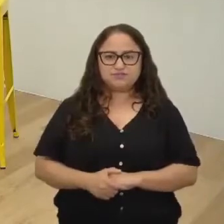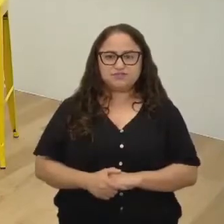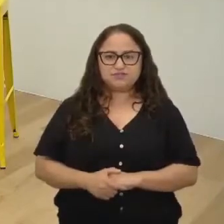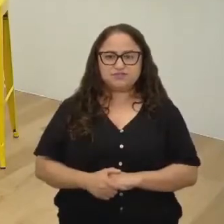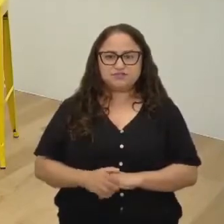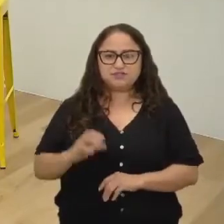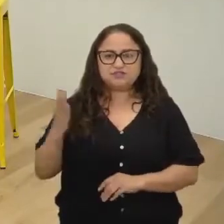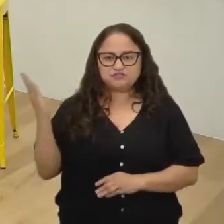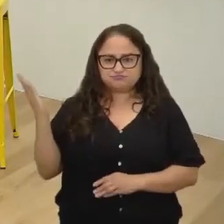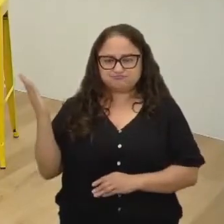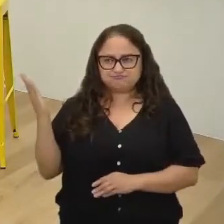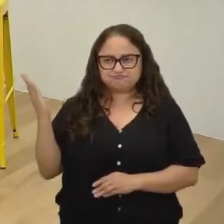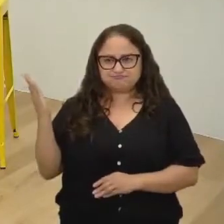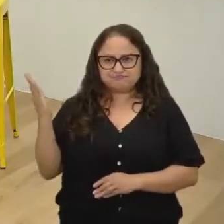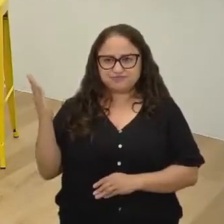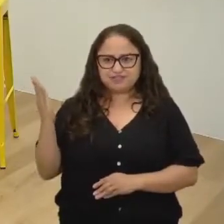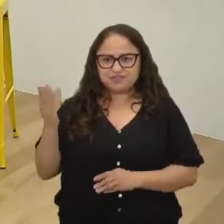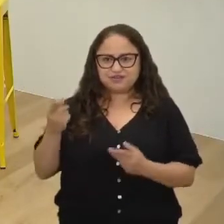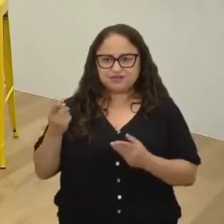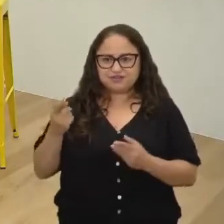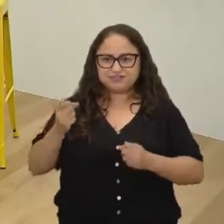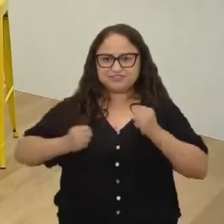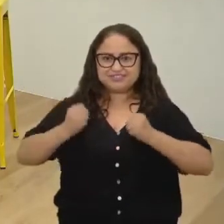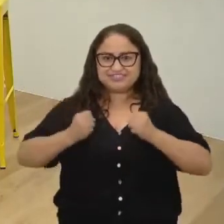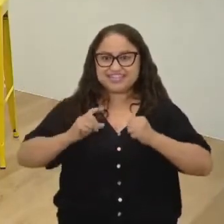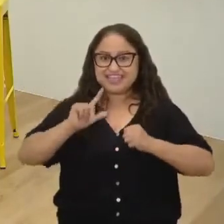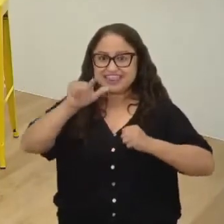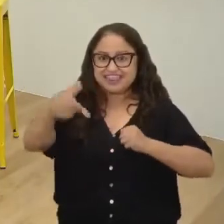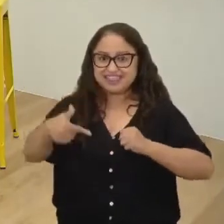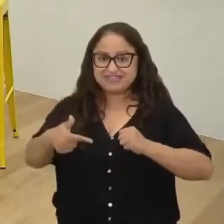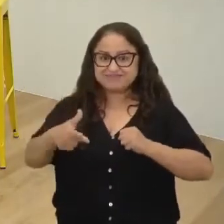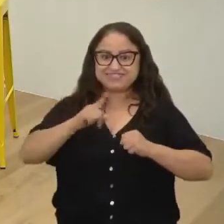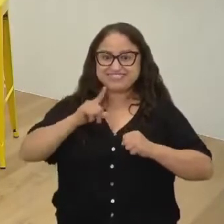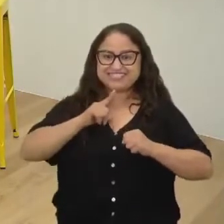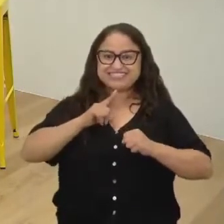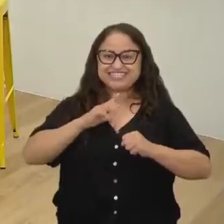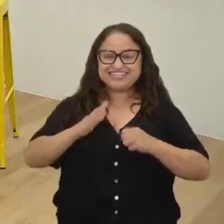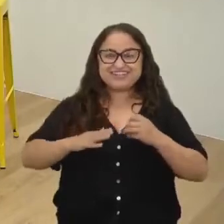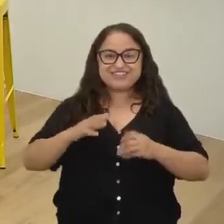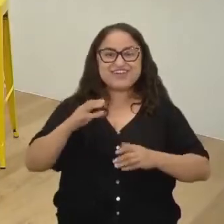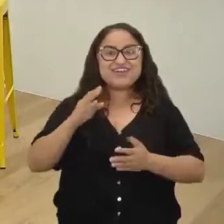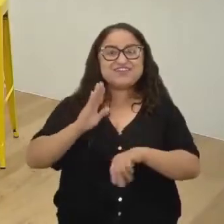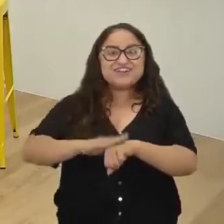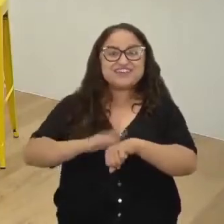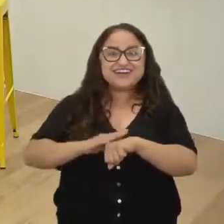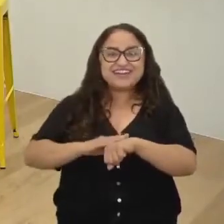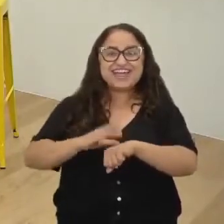Movimento de corrida. Vamos lá. Pessoal, até semana que vem. Cansei. Mauro. Vai. Olha.